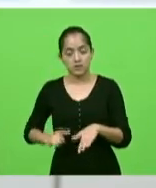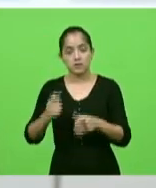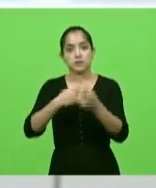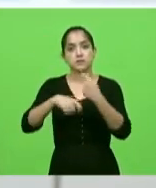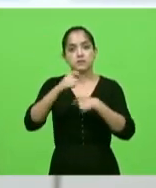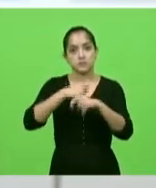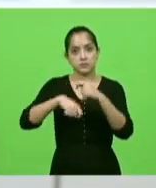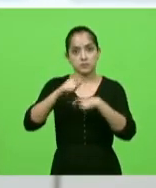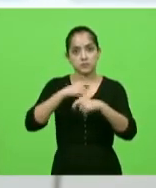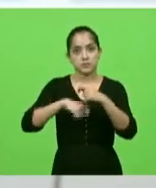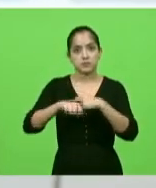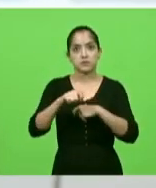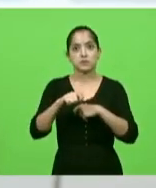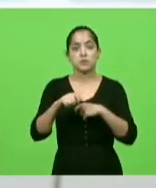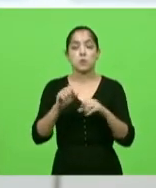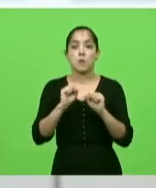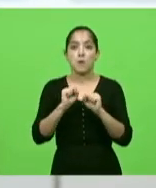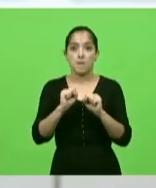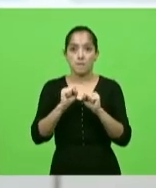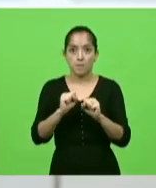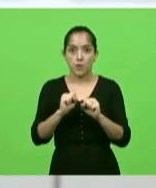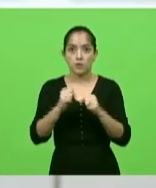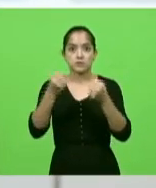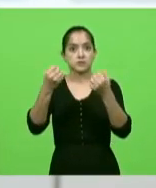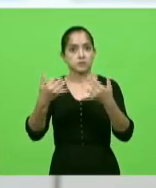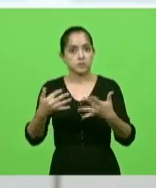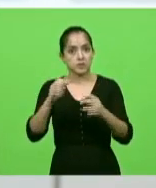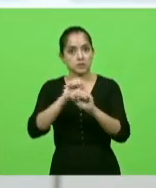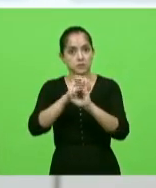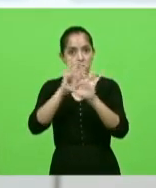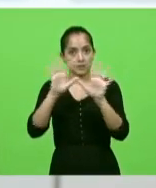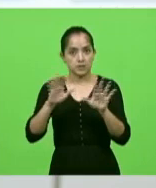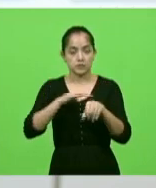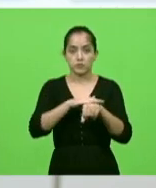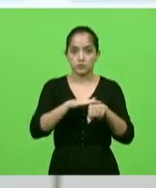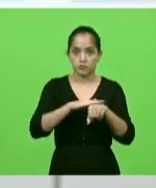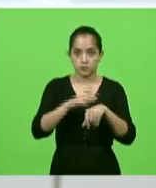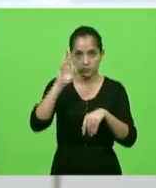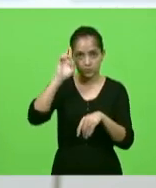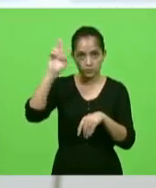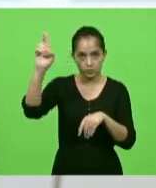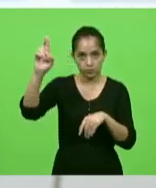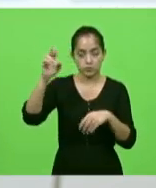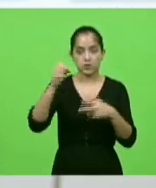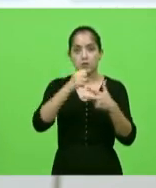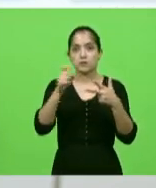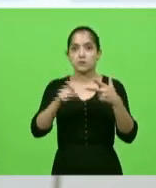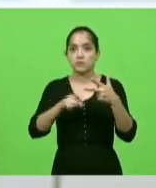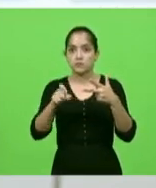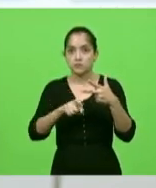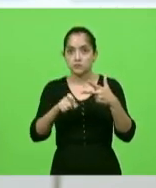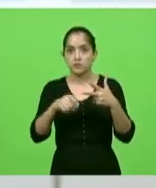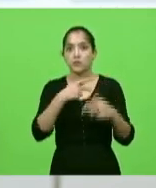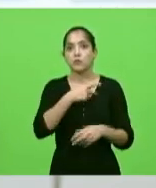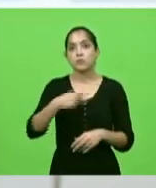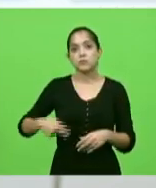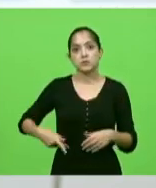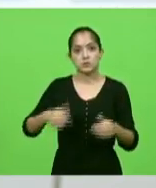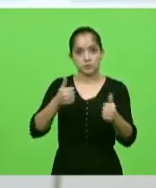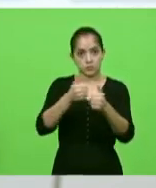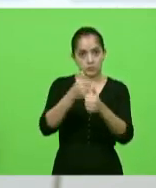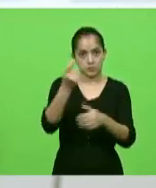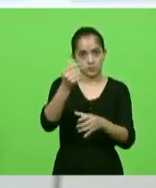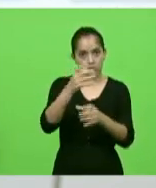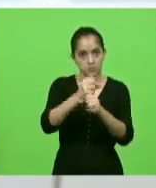são robustos e podem ser verificar as com clareza na conversa do chefe do executivo presidente do Tribunal de